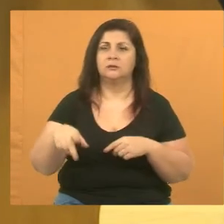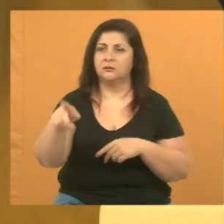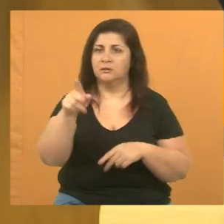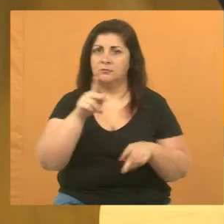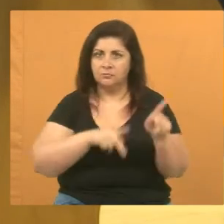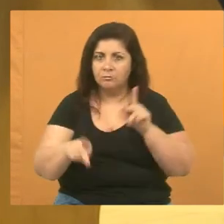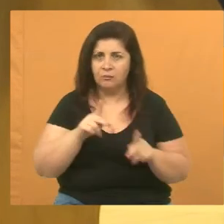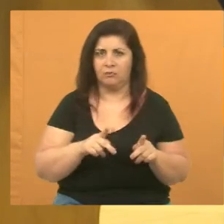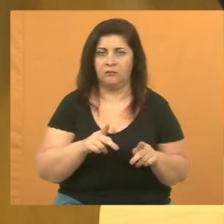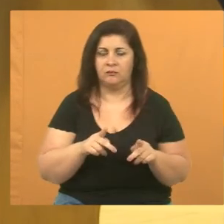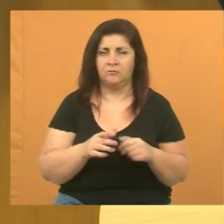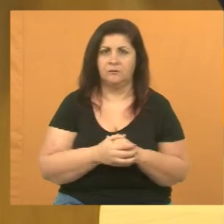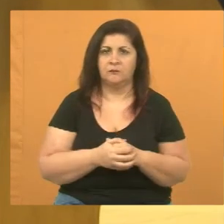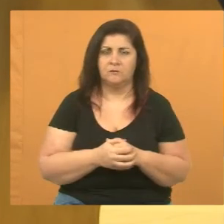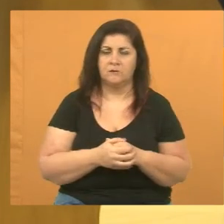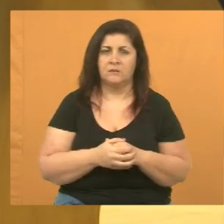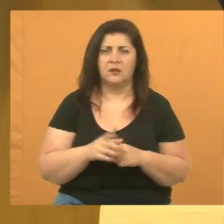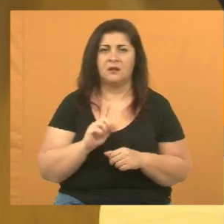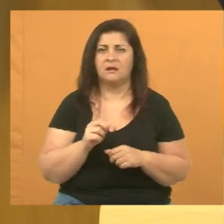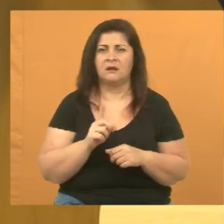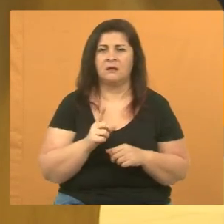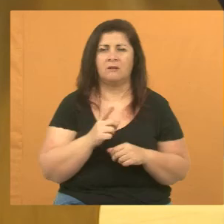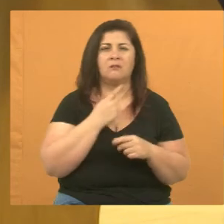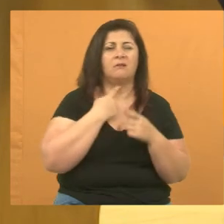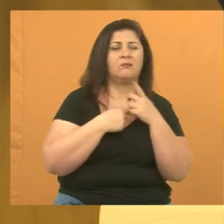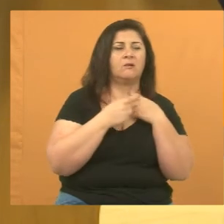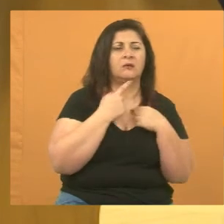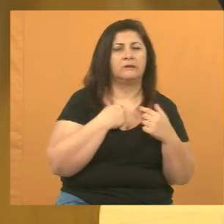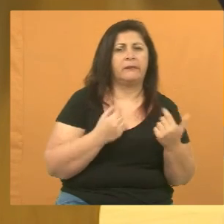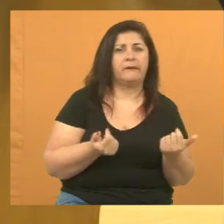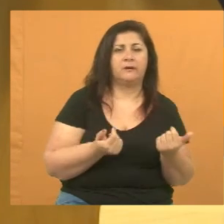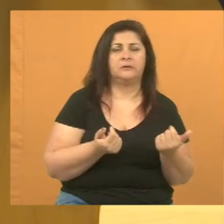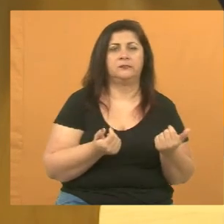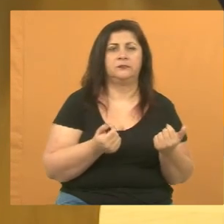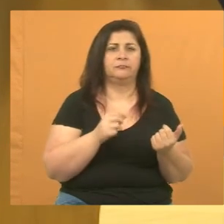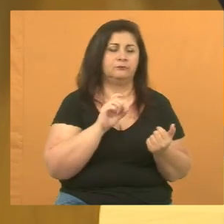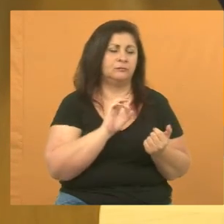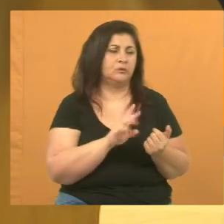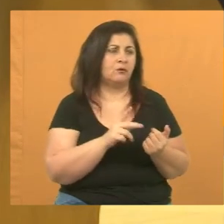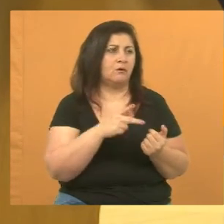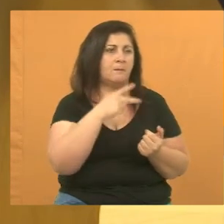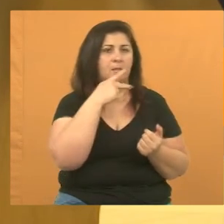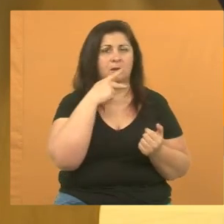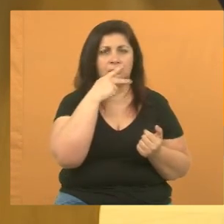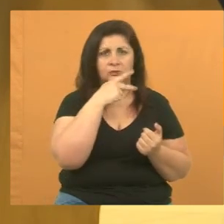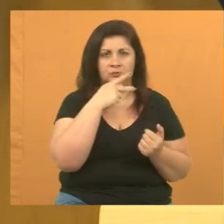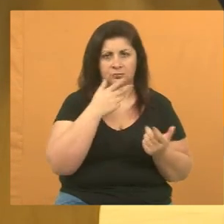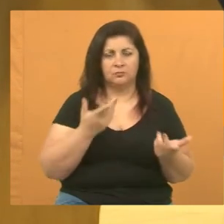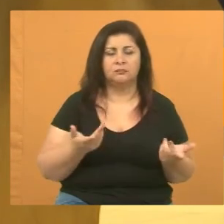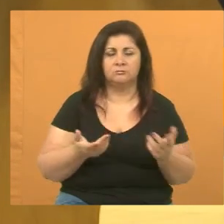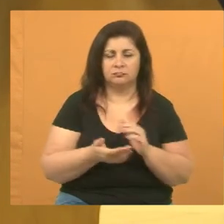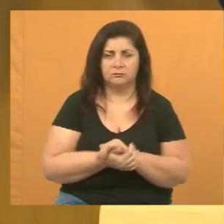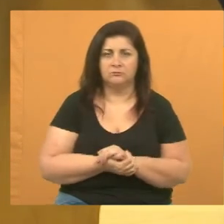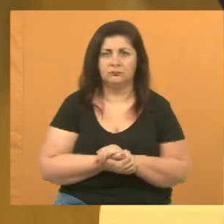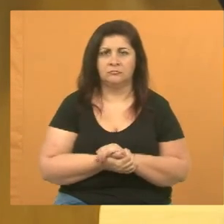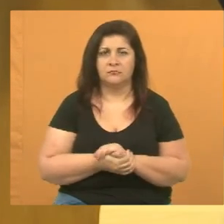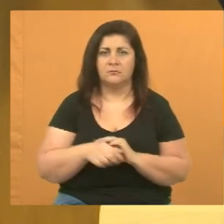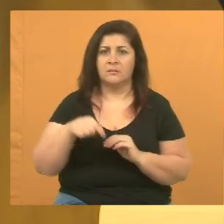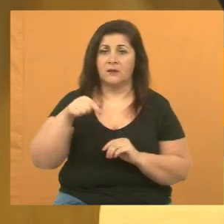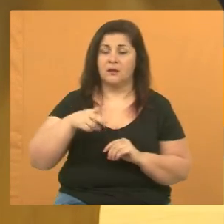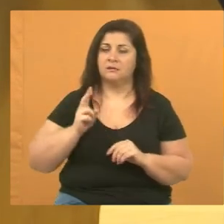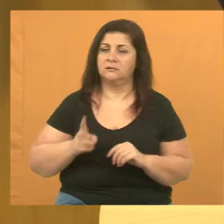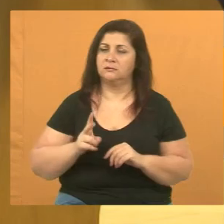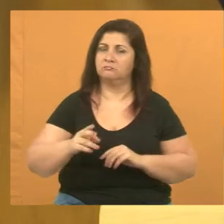interesse do município, e não interesses que dizem respeito a apenas partidários, né? Aqui é sempre